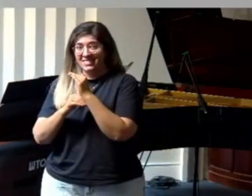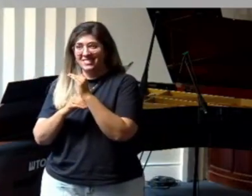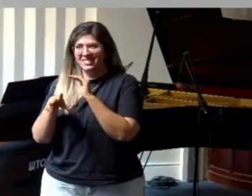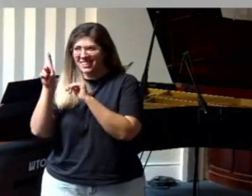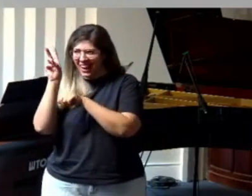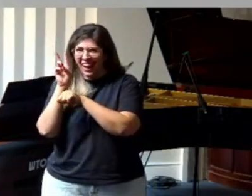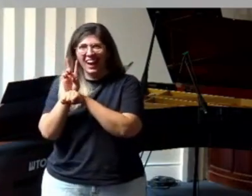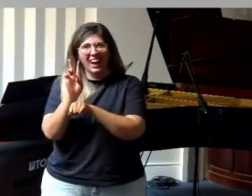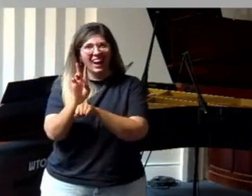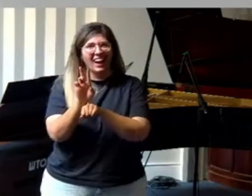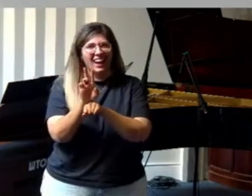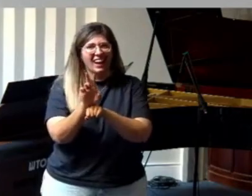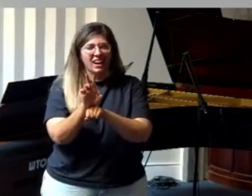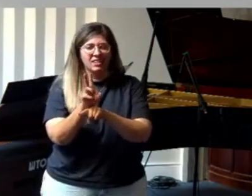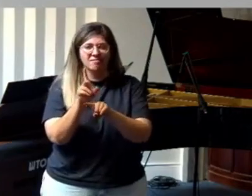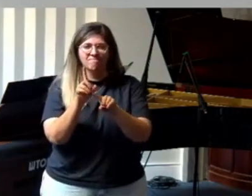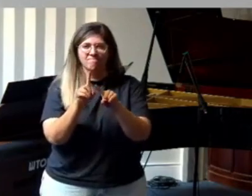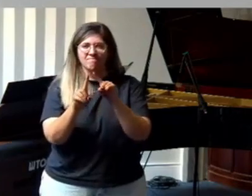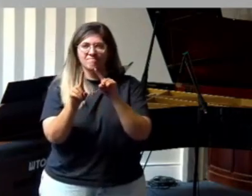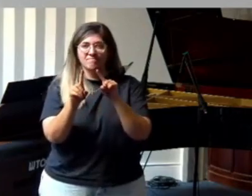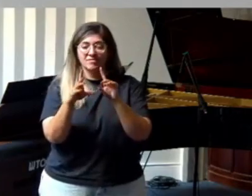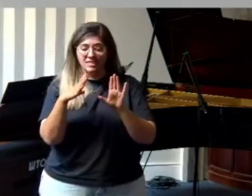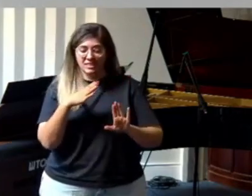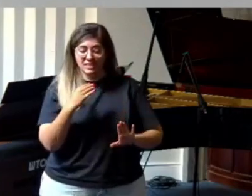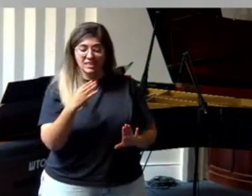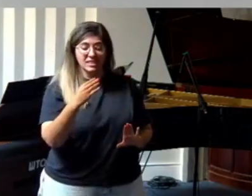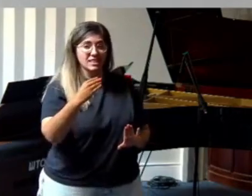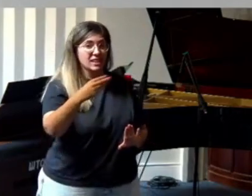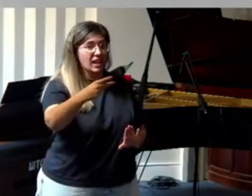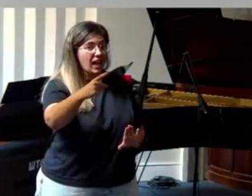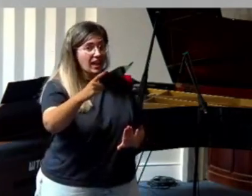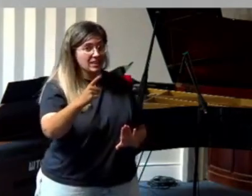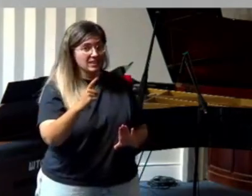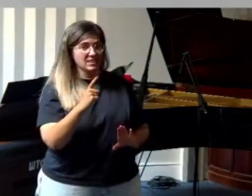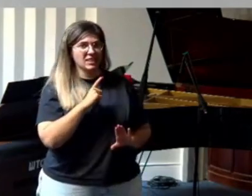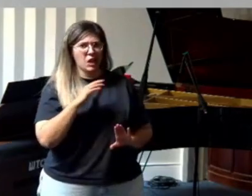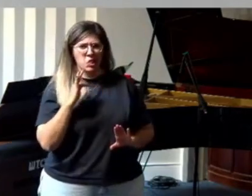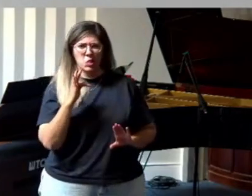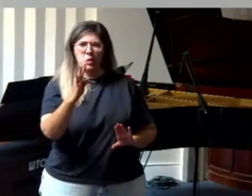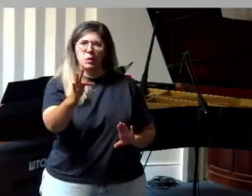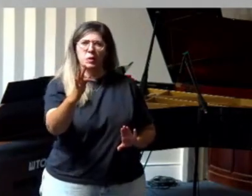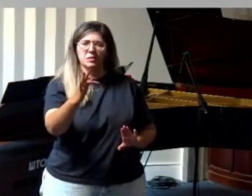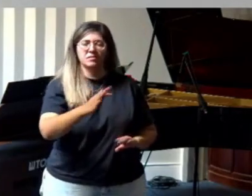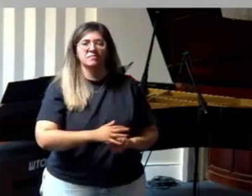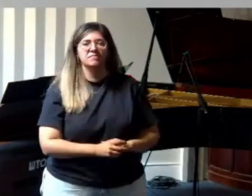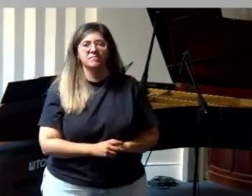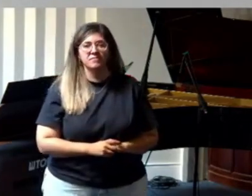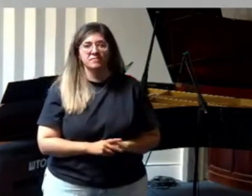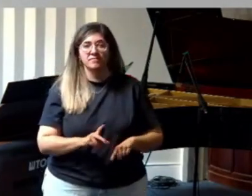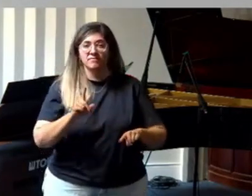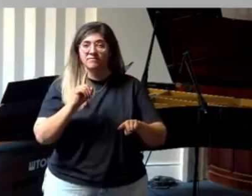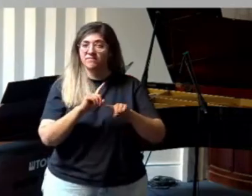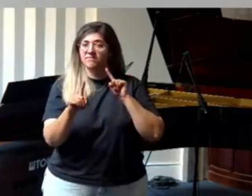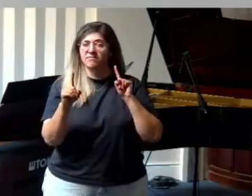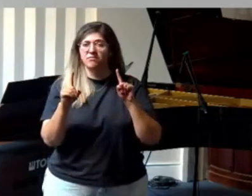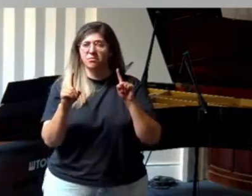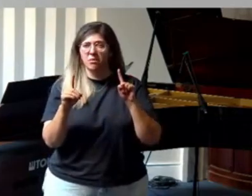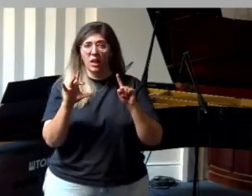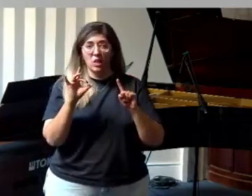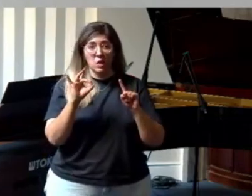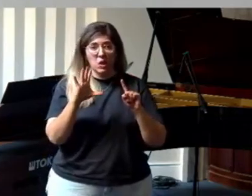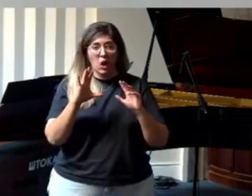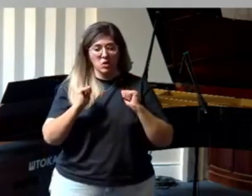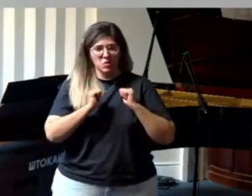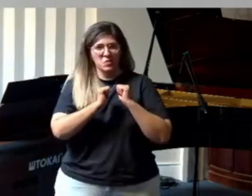sustentado por Deus, para agora exercer todo o seu reinado para a glória de Deus. Mas ele só o fez enquanto